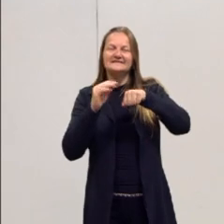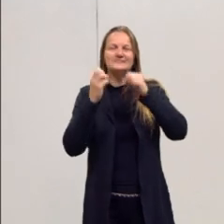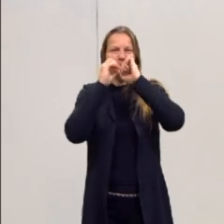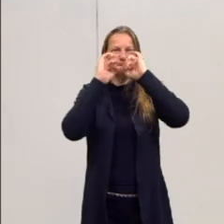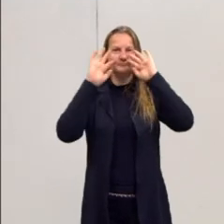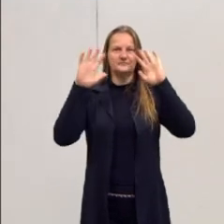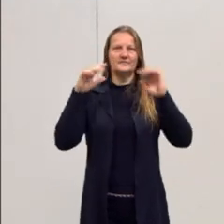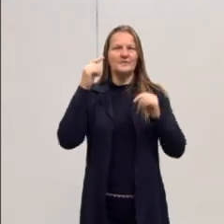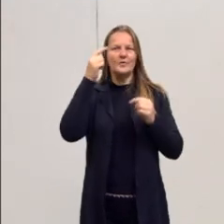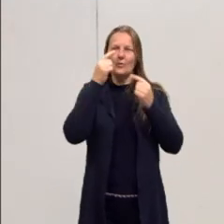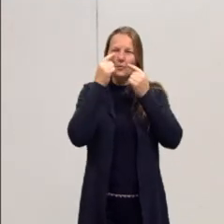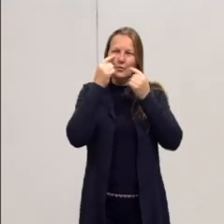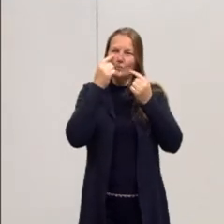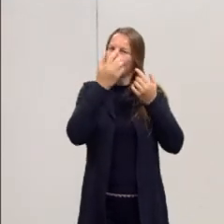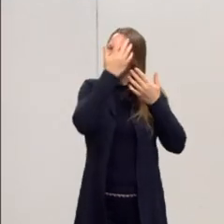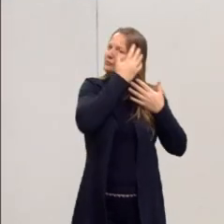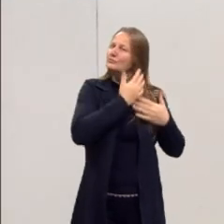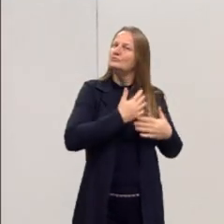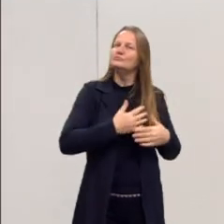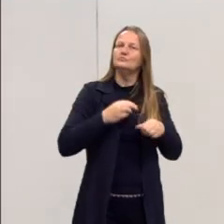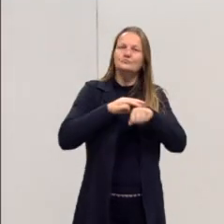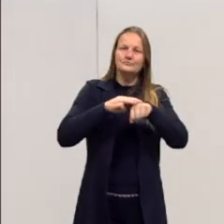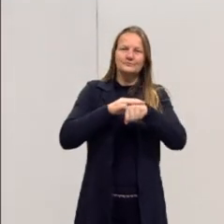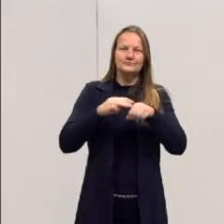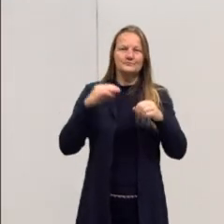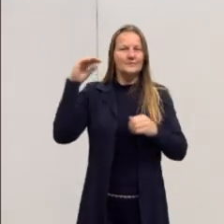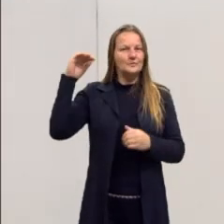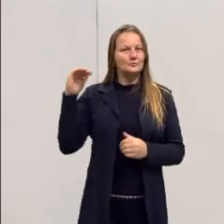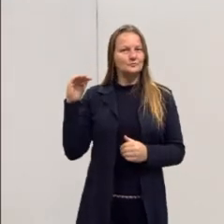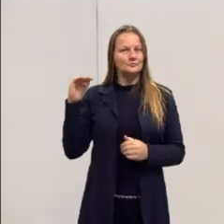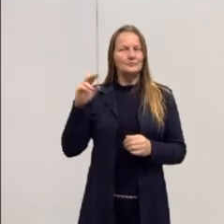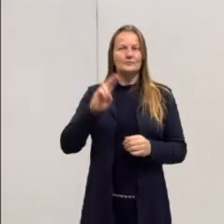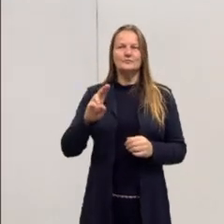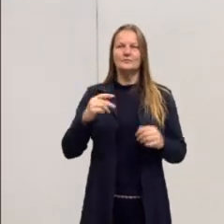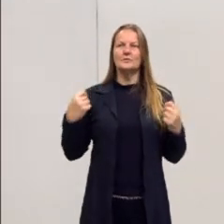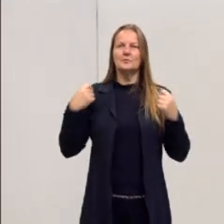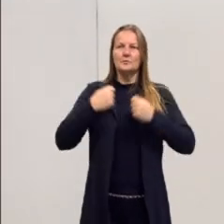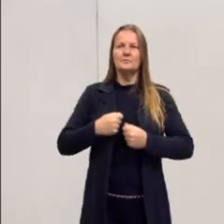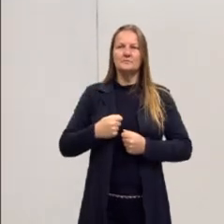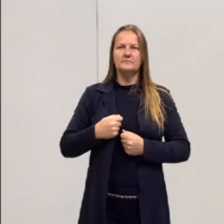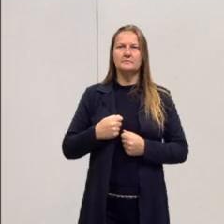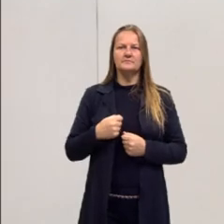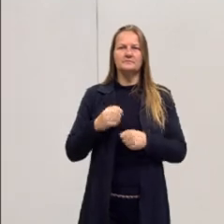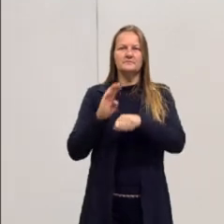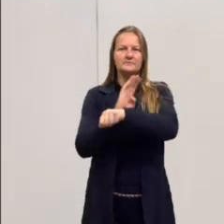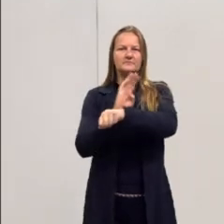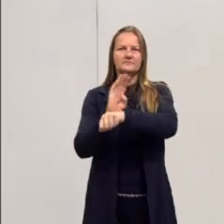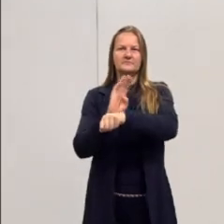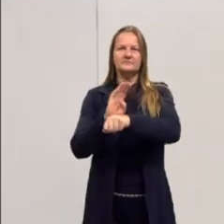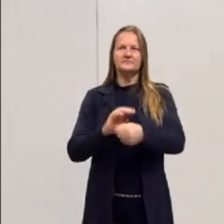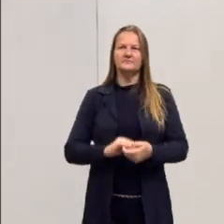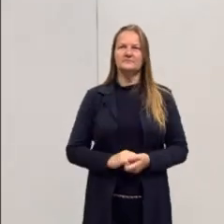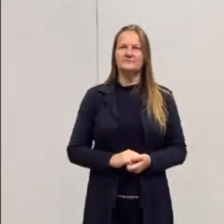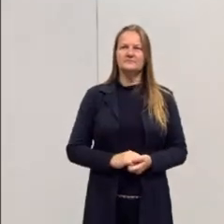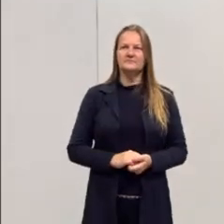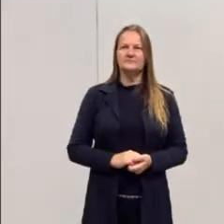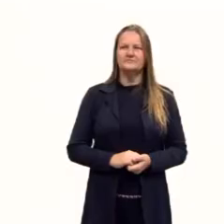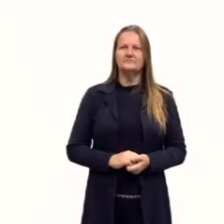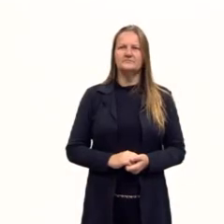clara olhos e cabelos castanhos e estatura baixa e hoje estou vestindo um blazer bege off